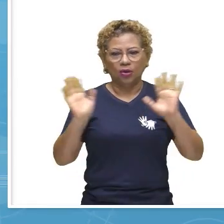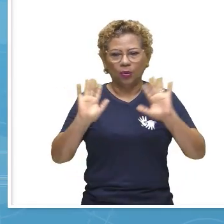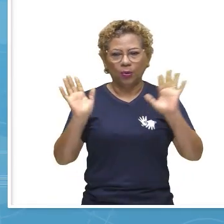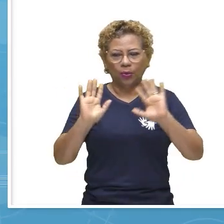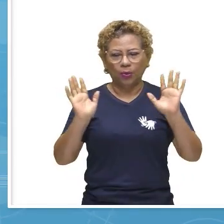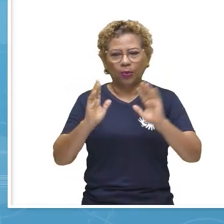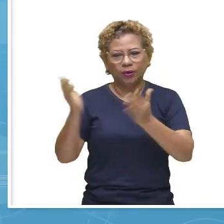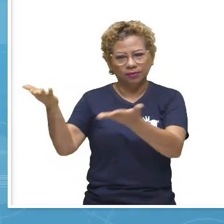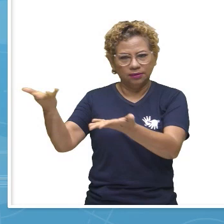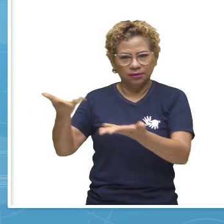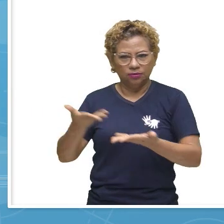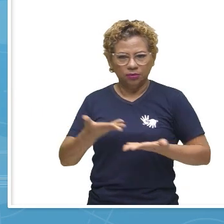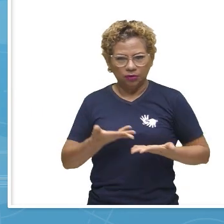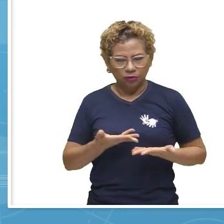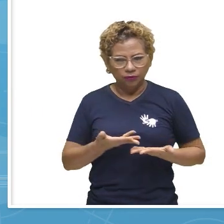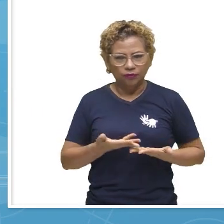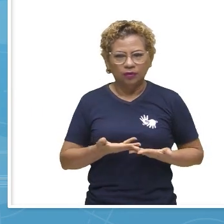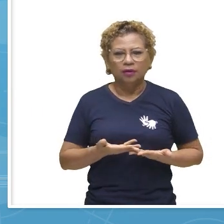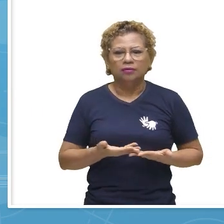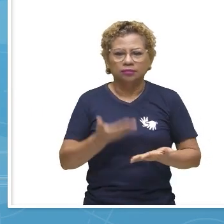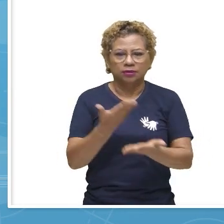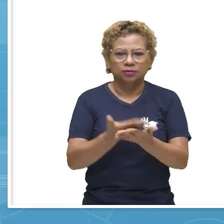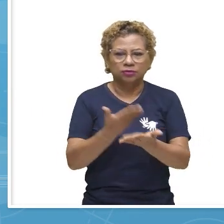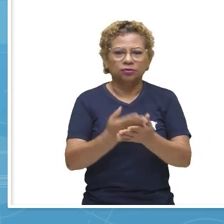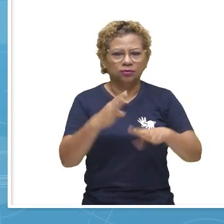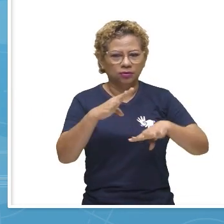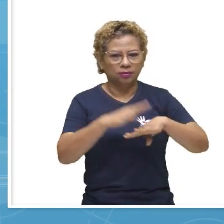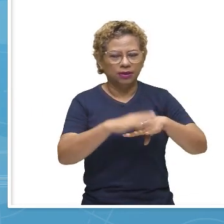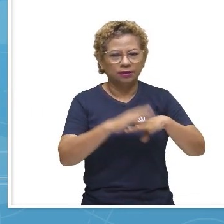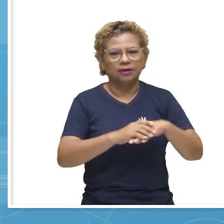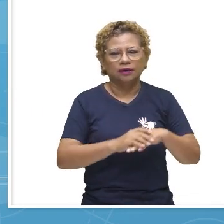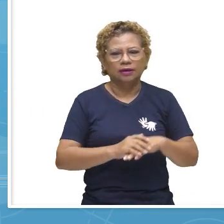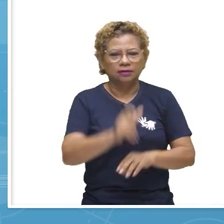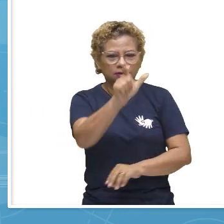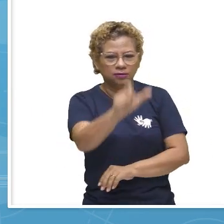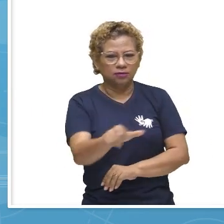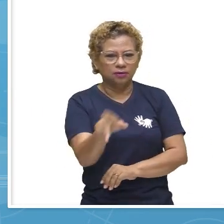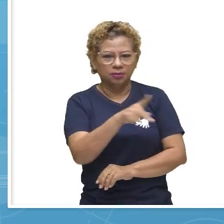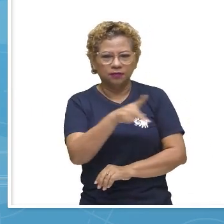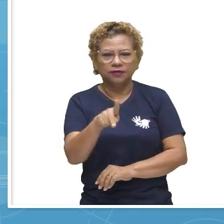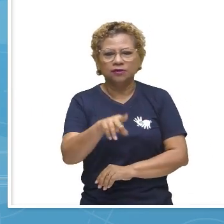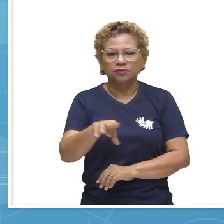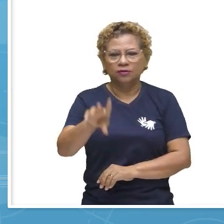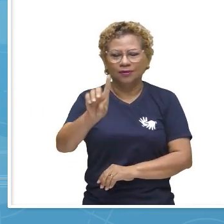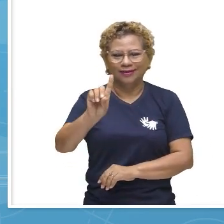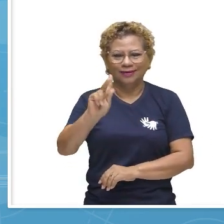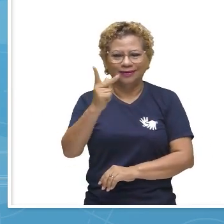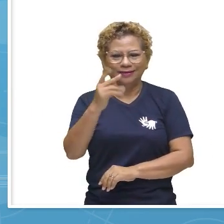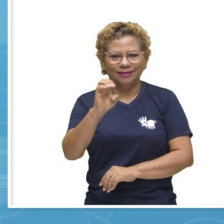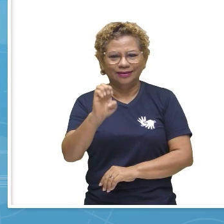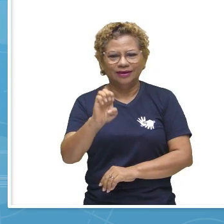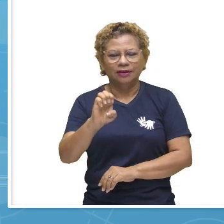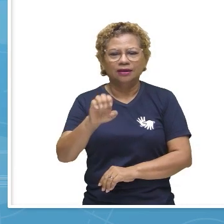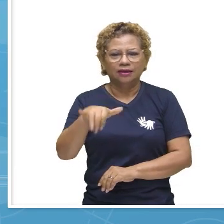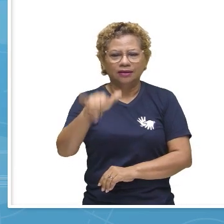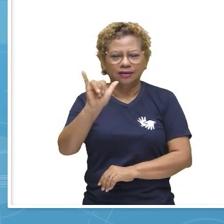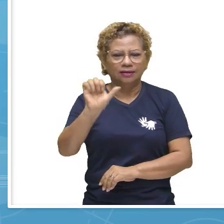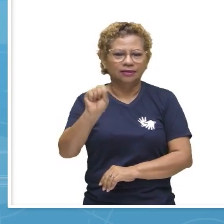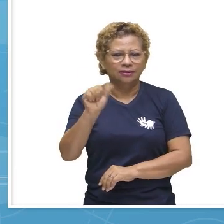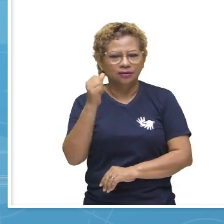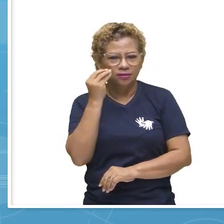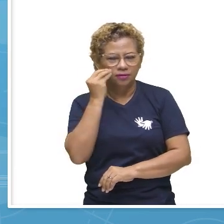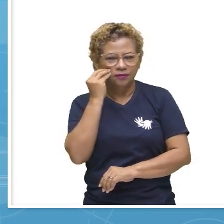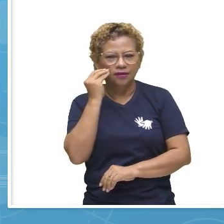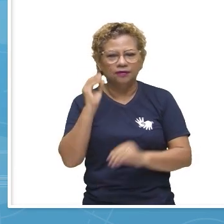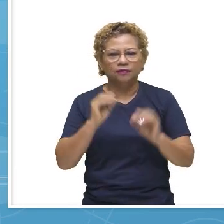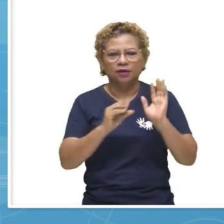Olá, sejam todos bem-vindos a mais uma aula de matemática. Eu sou a professora Deísa e hoje a gente vai ver aí o nosso